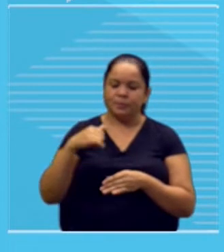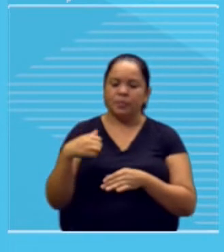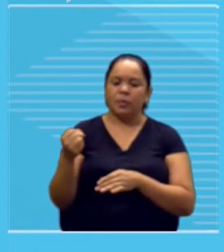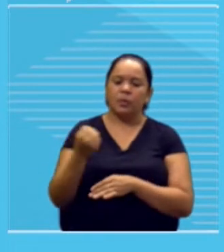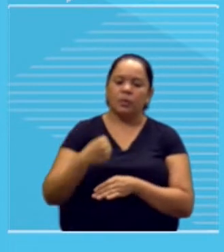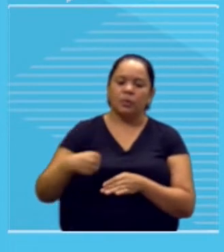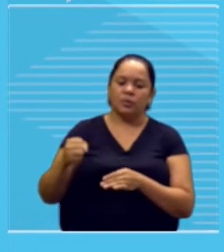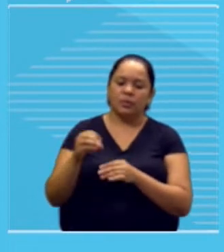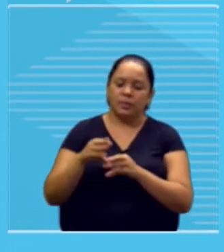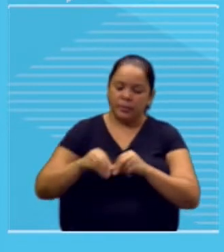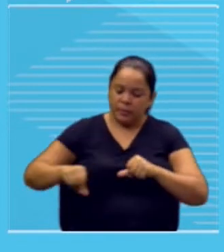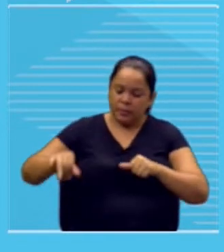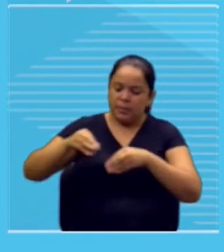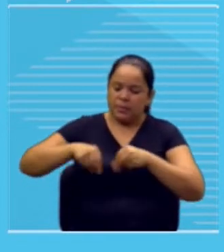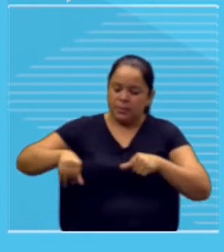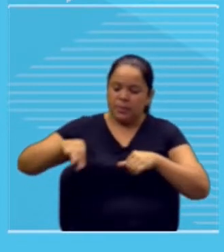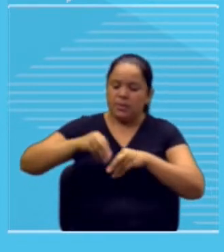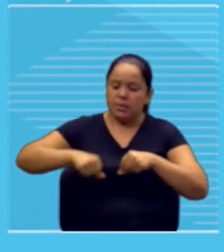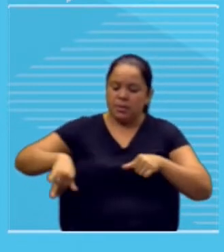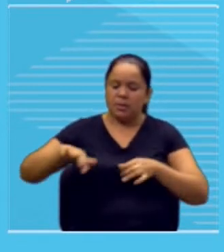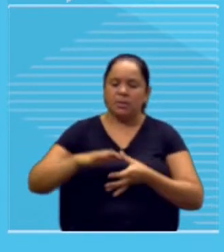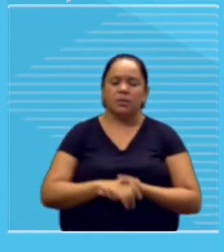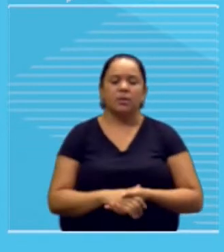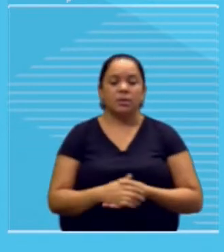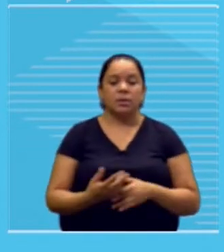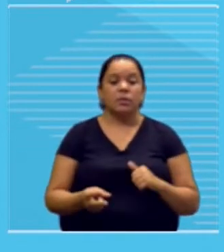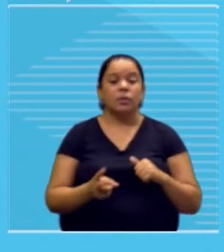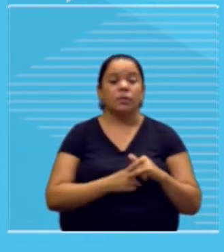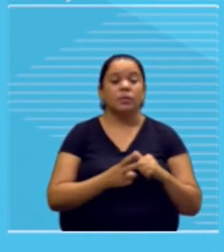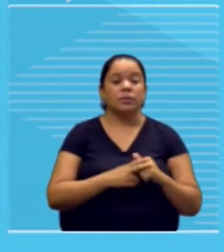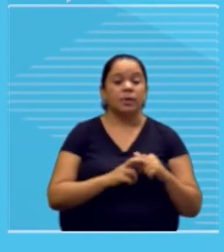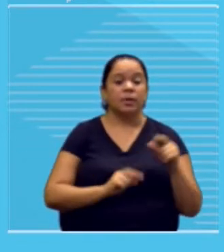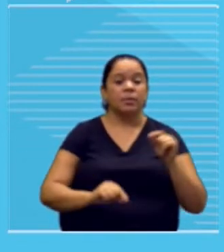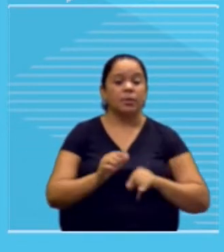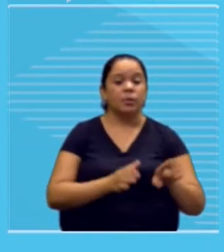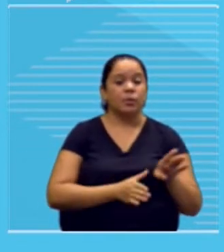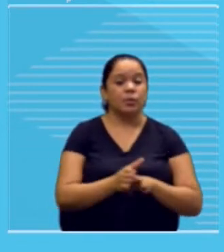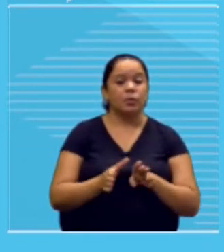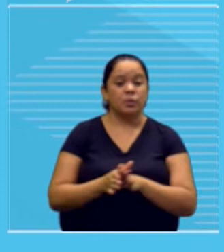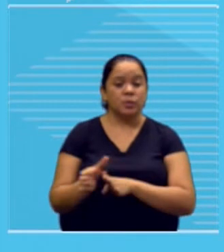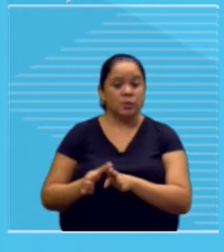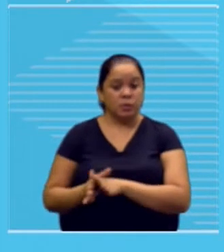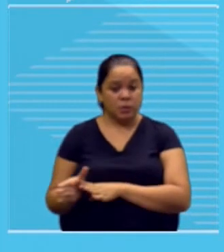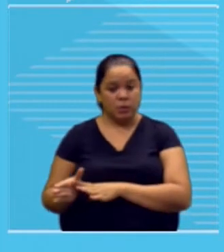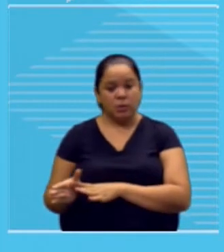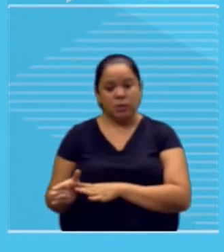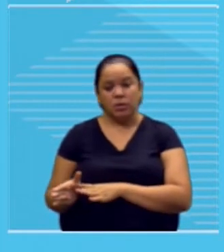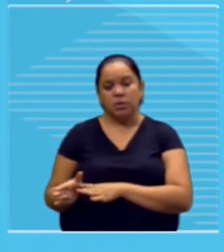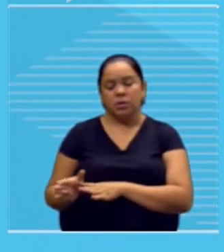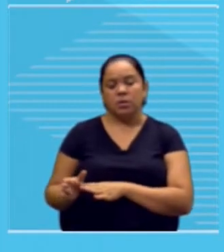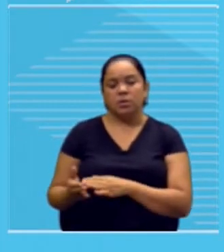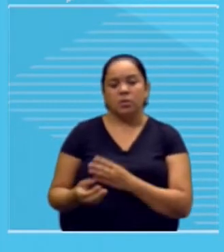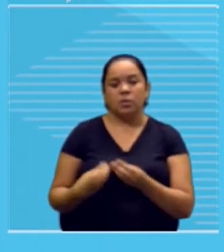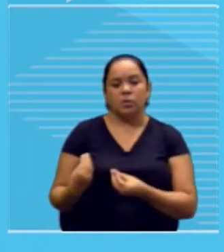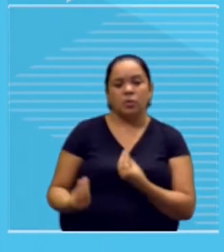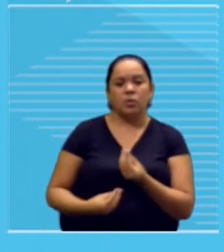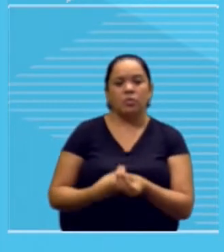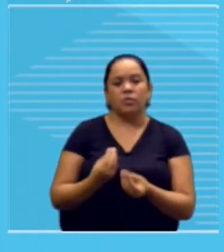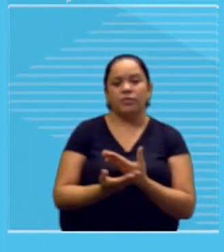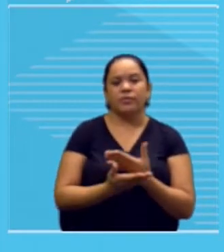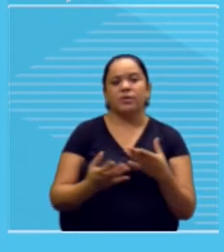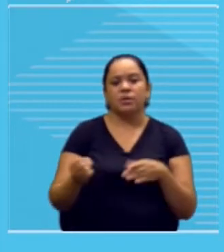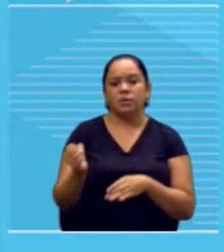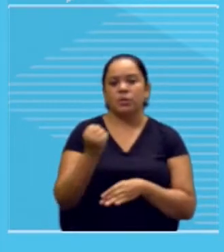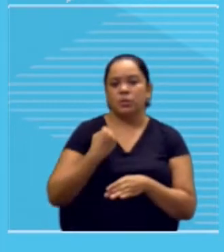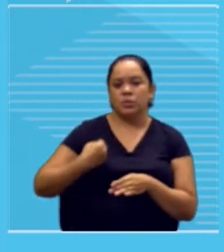desfie e por aí vai esses verbos gente eles vão dar direção eles vão te dar direção do que você vai fazer a